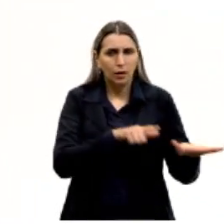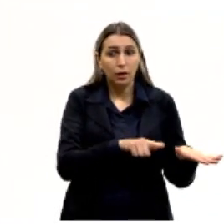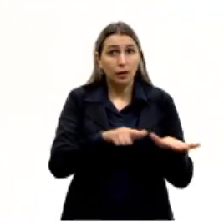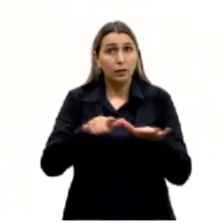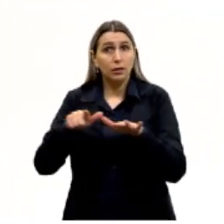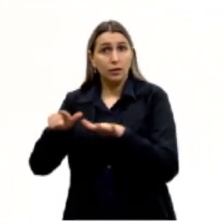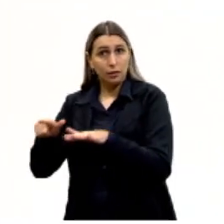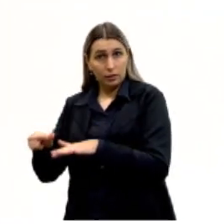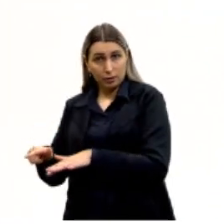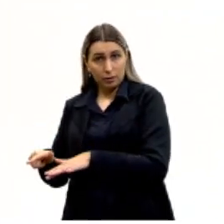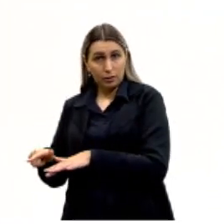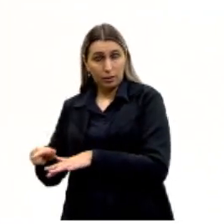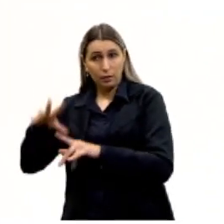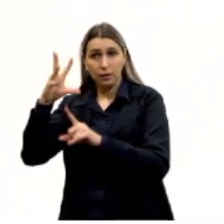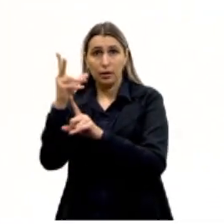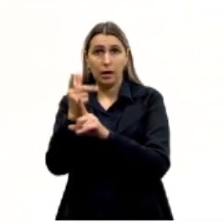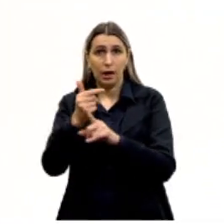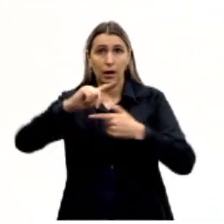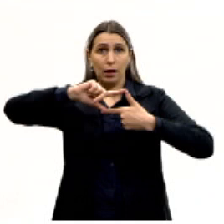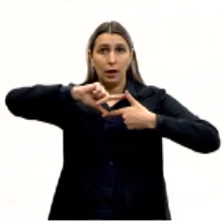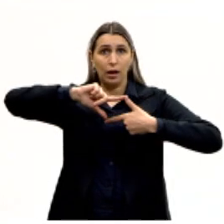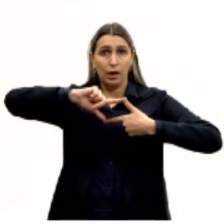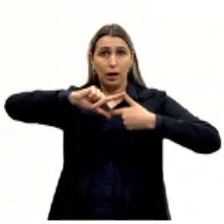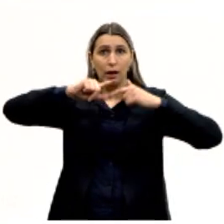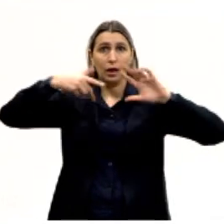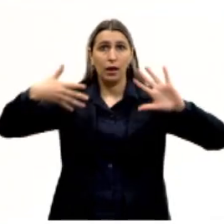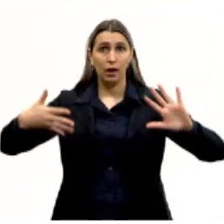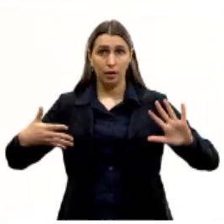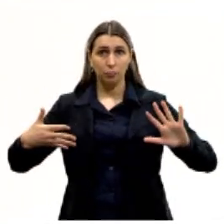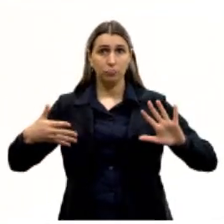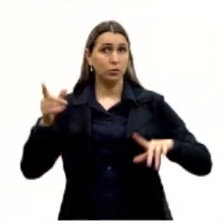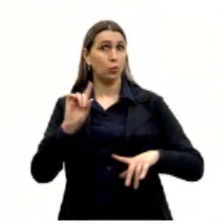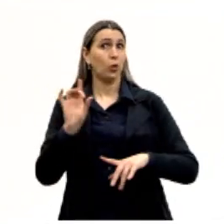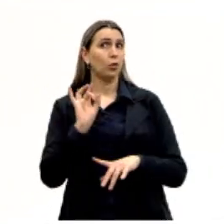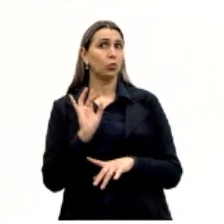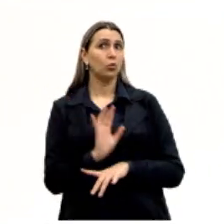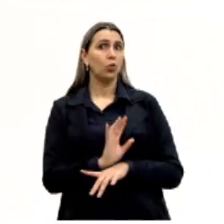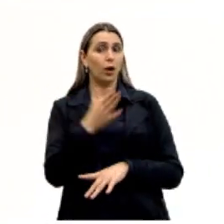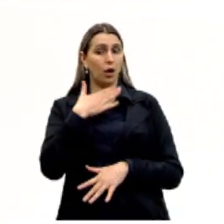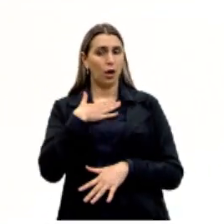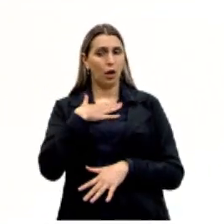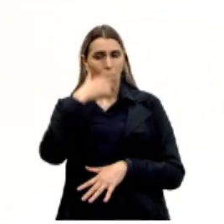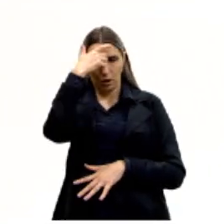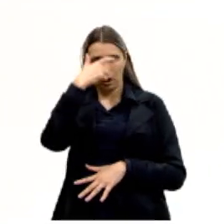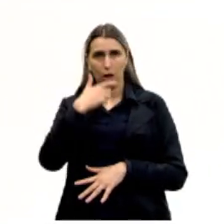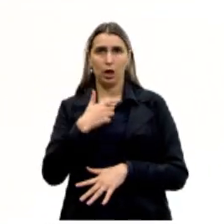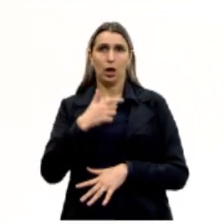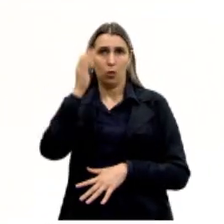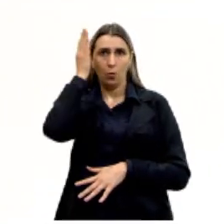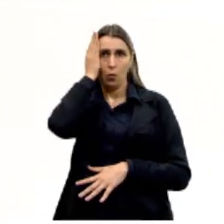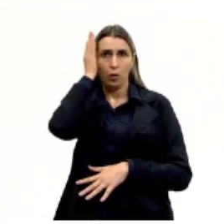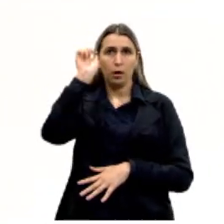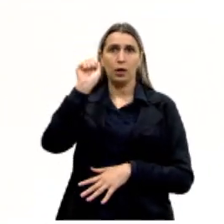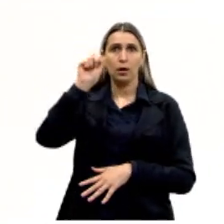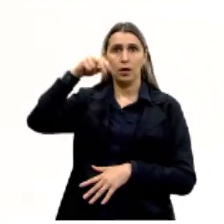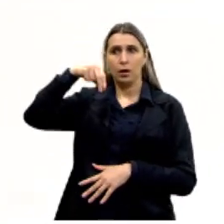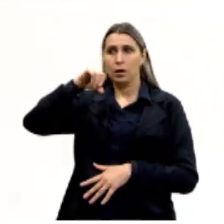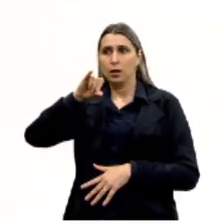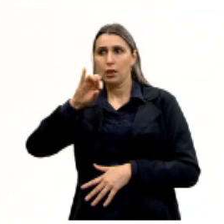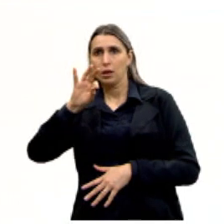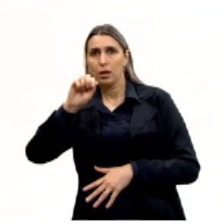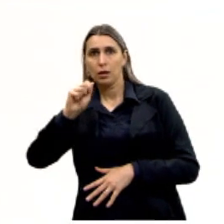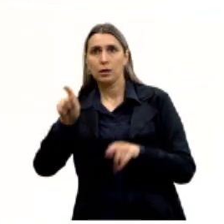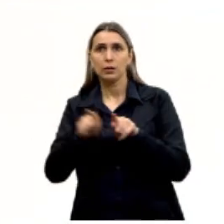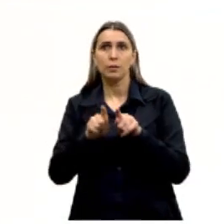da arte moderna e não é somente eu né meu povo Anita Malfatti